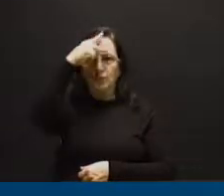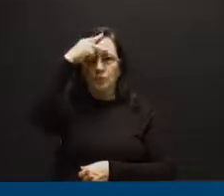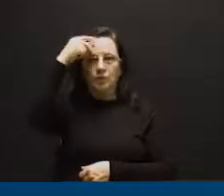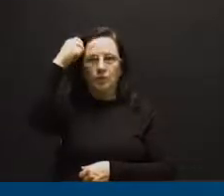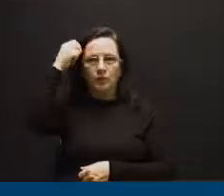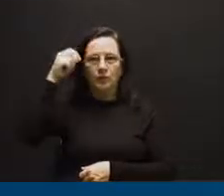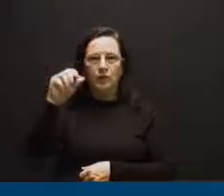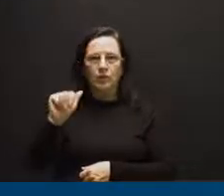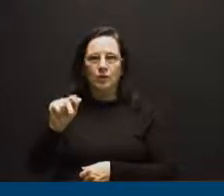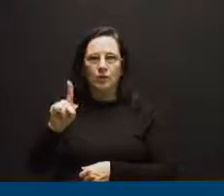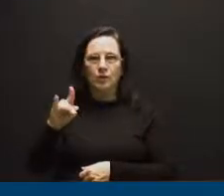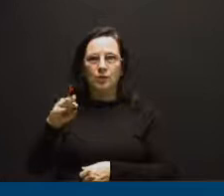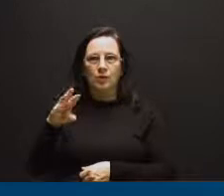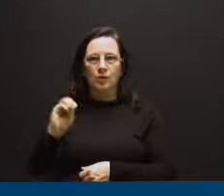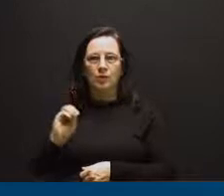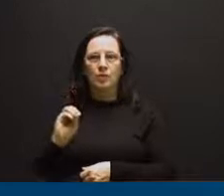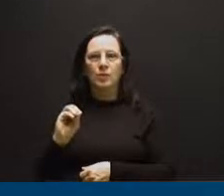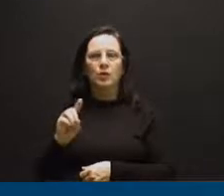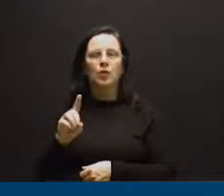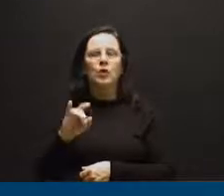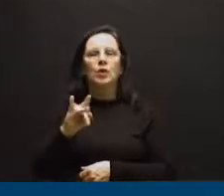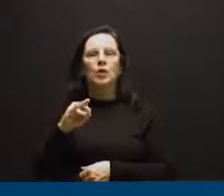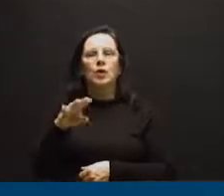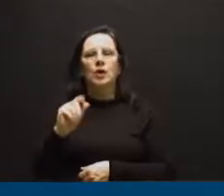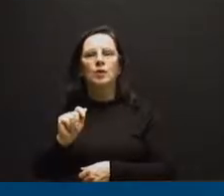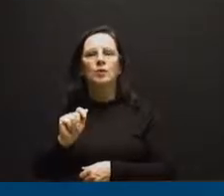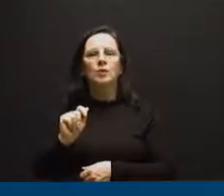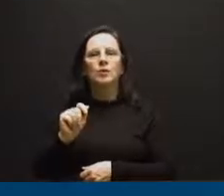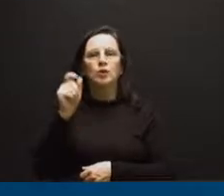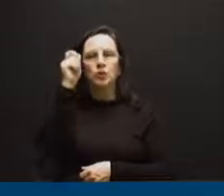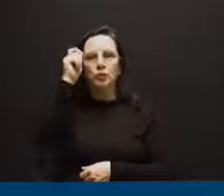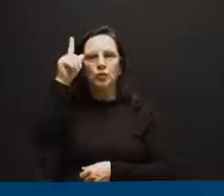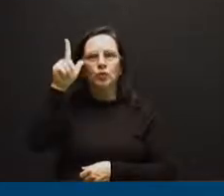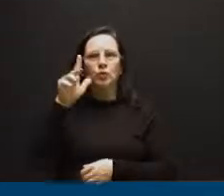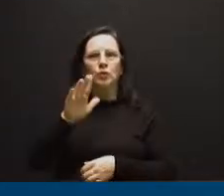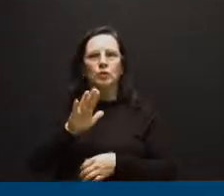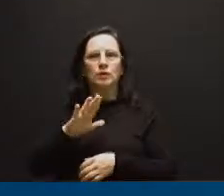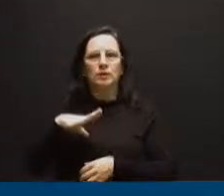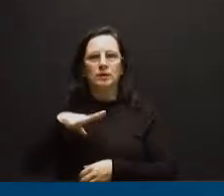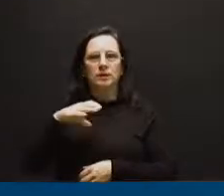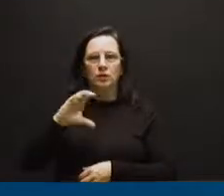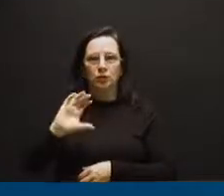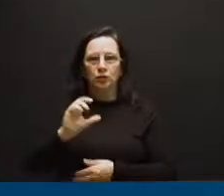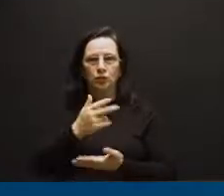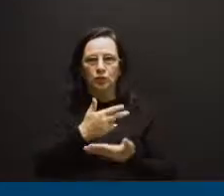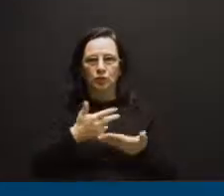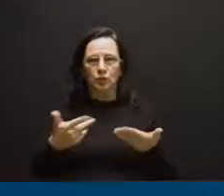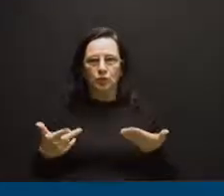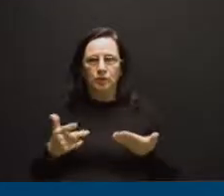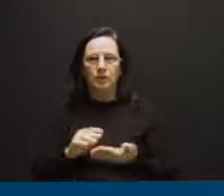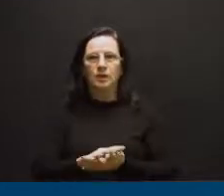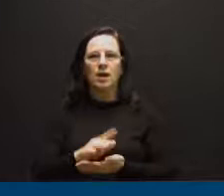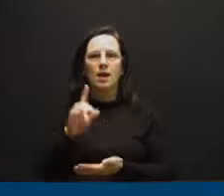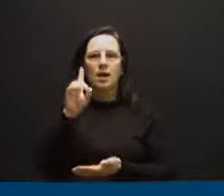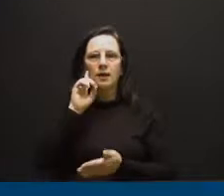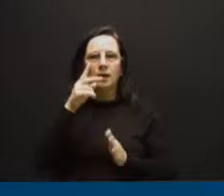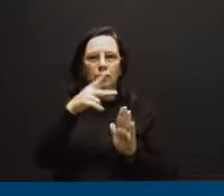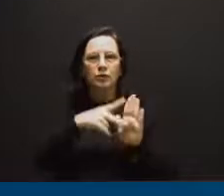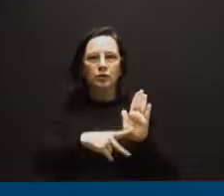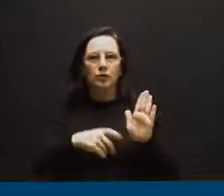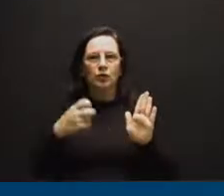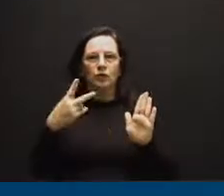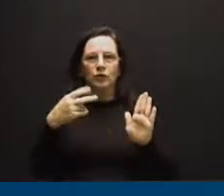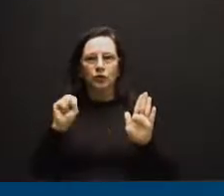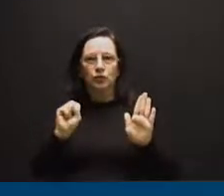que dispõe sobre o sistema municipal de cultura de cubatão e dá outras providências a data é de